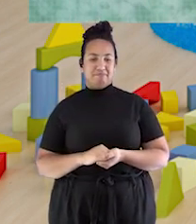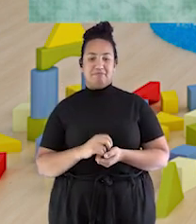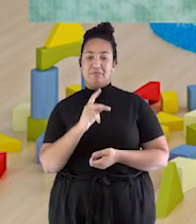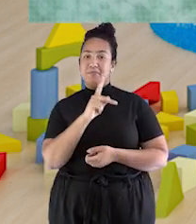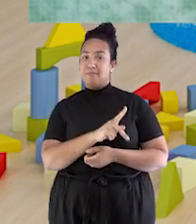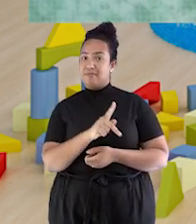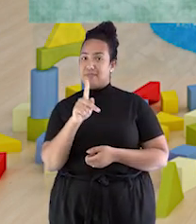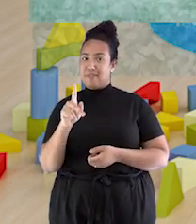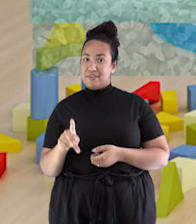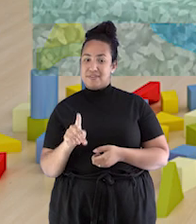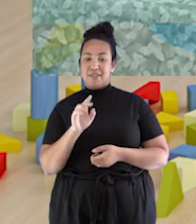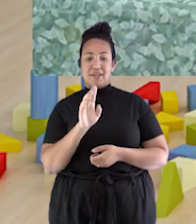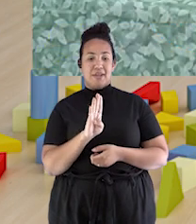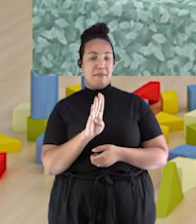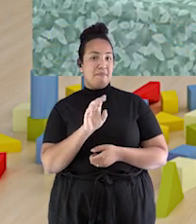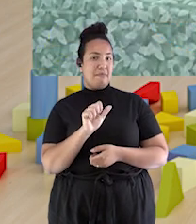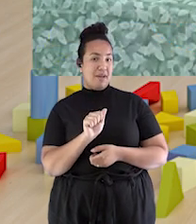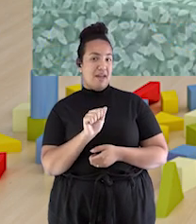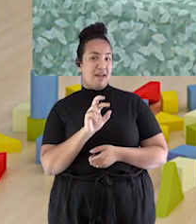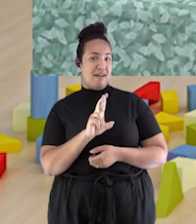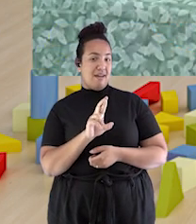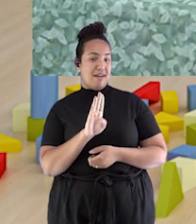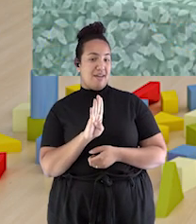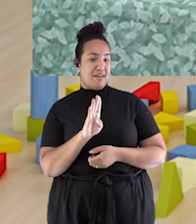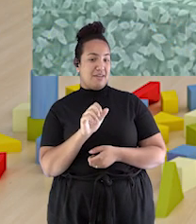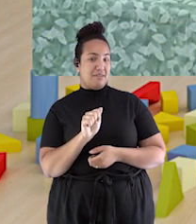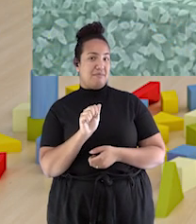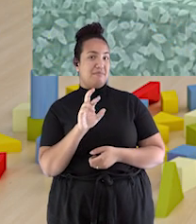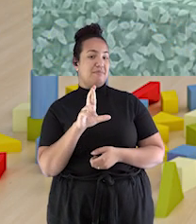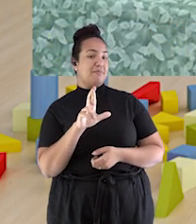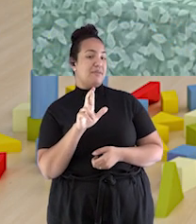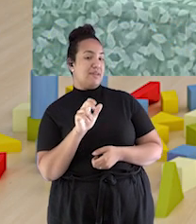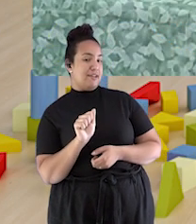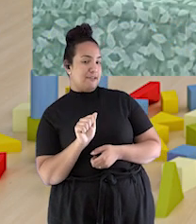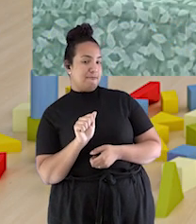É a professora Bárbara!